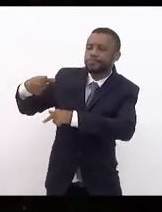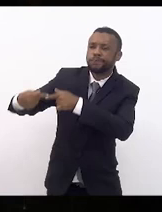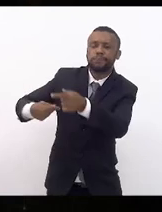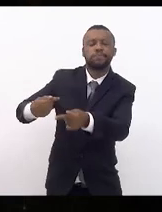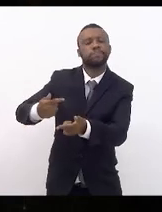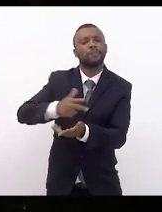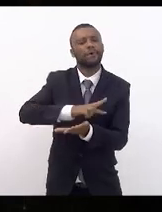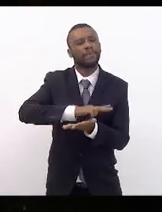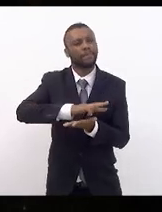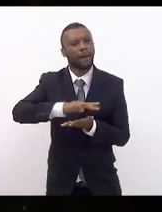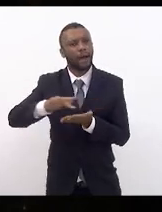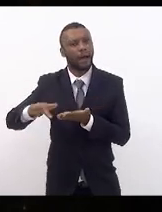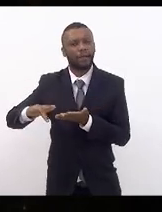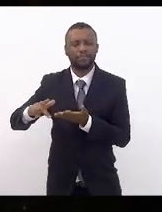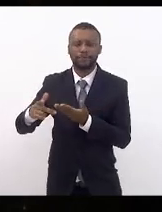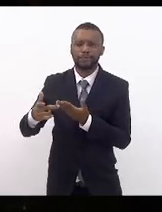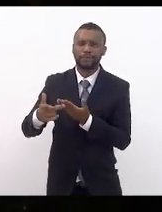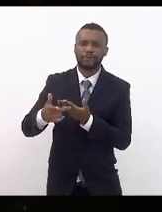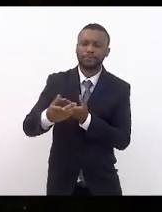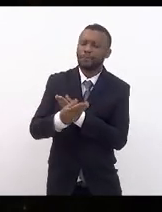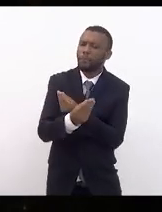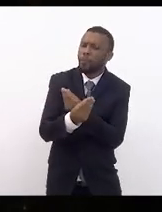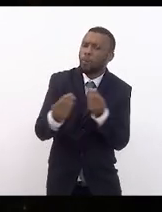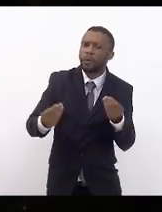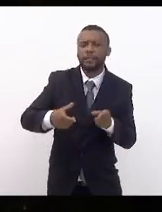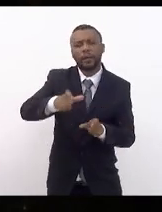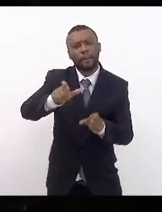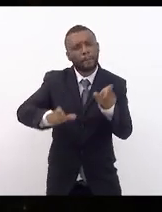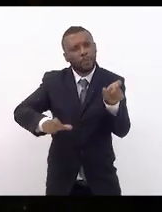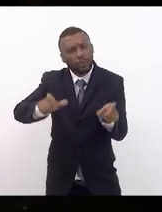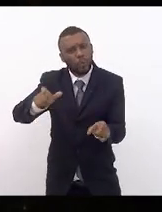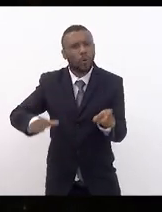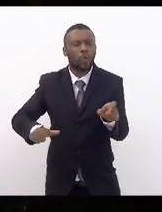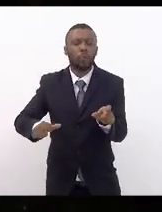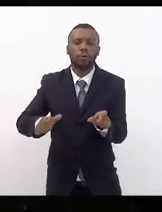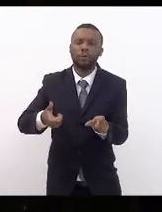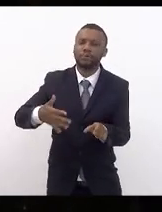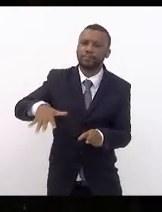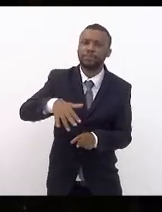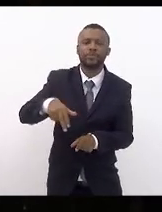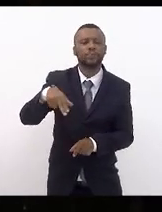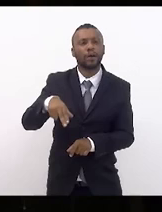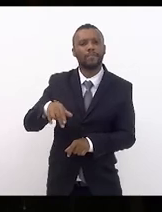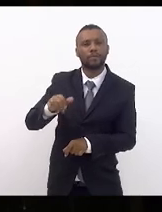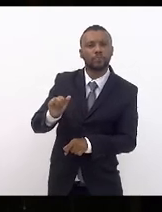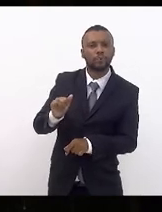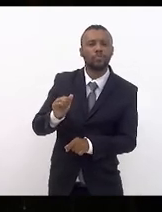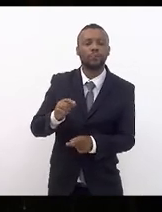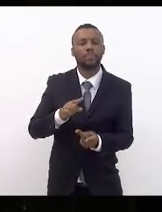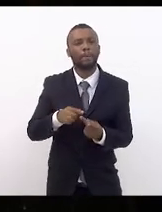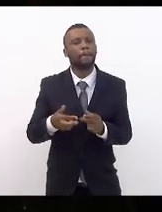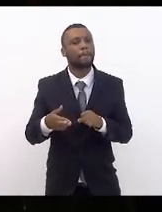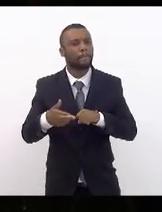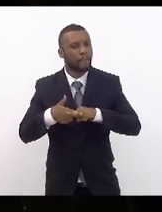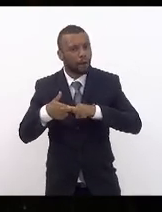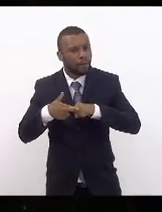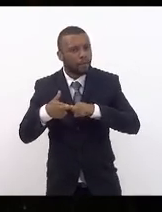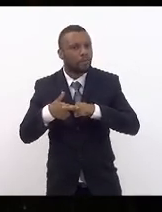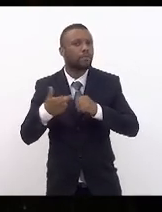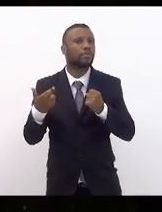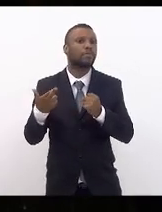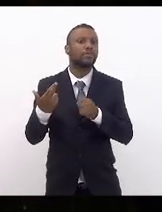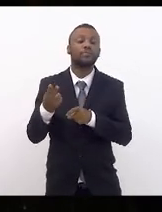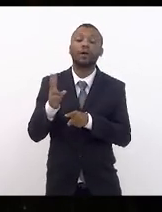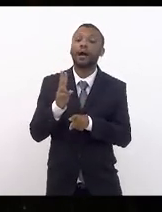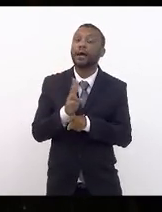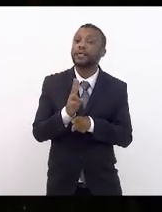quiçá milhares de pessoas de Nova Iguaçu, de Belfor Roxo, foram